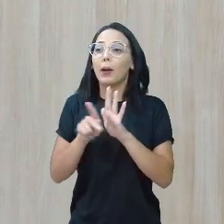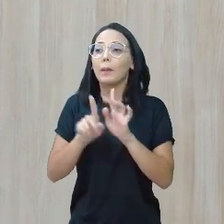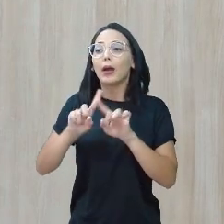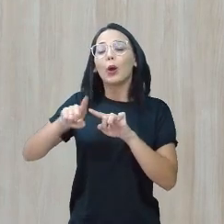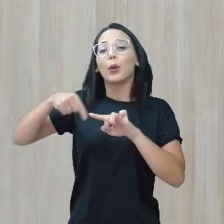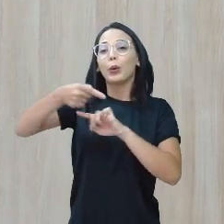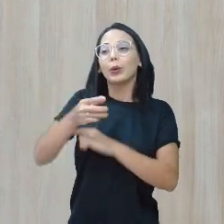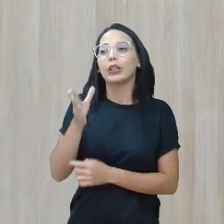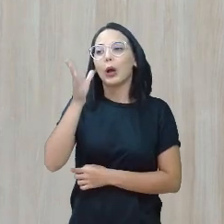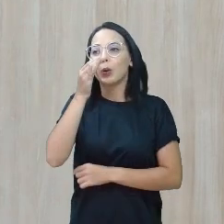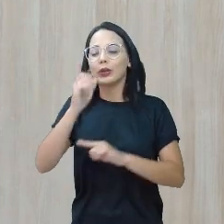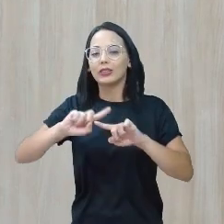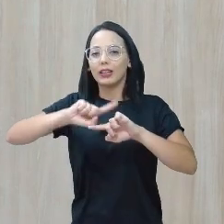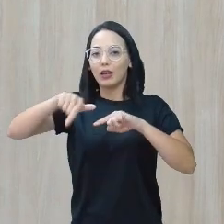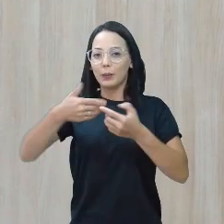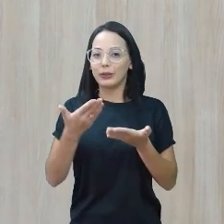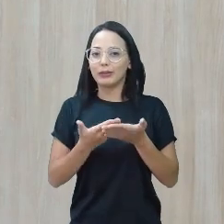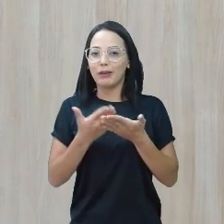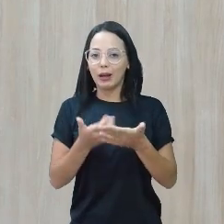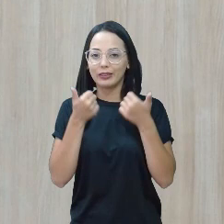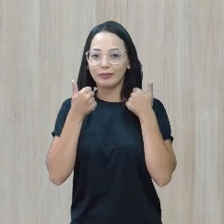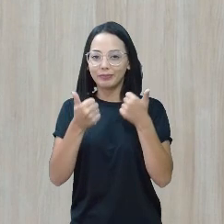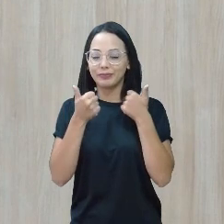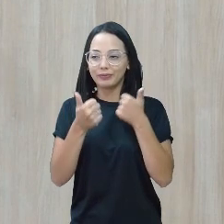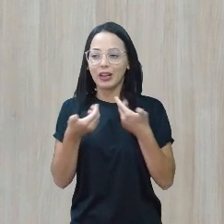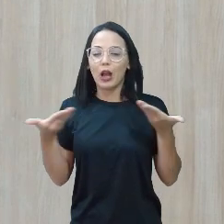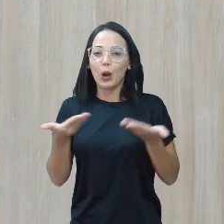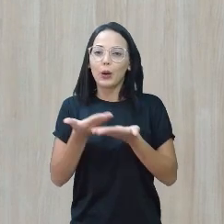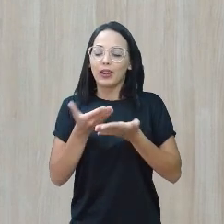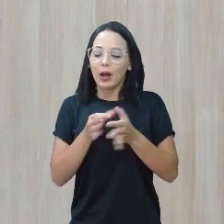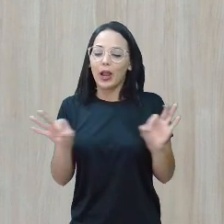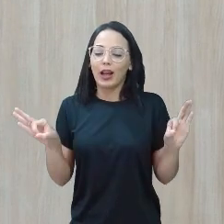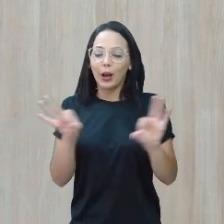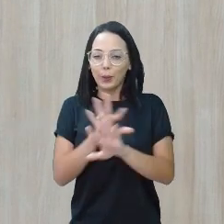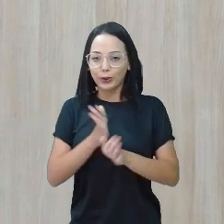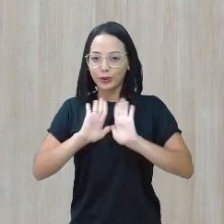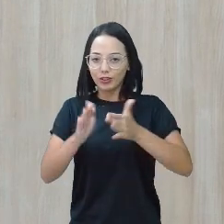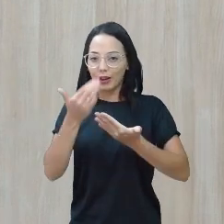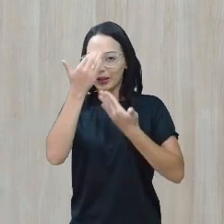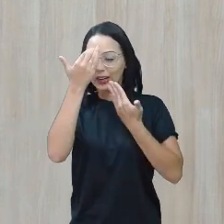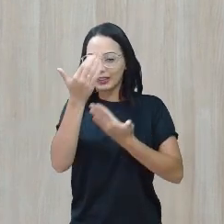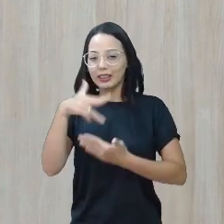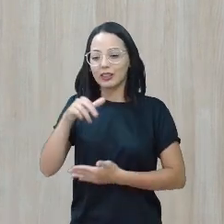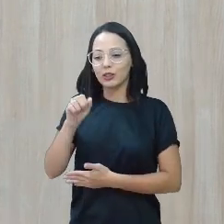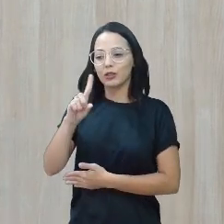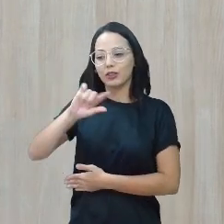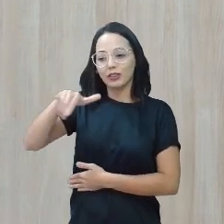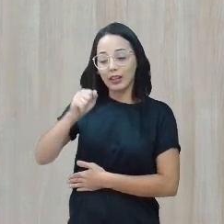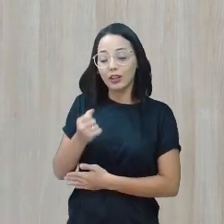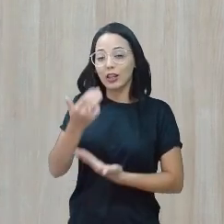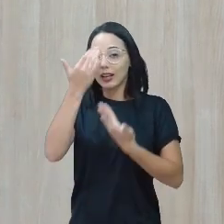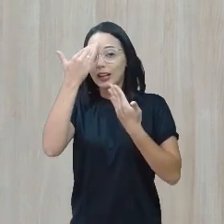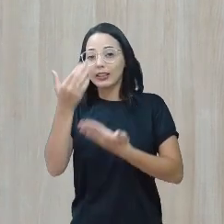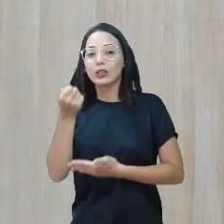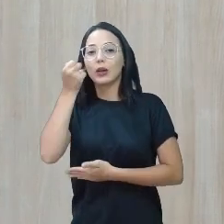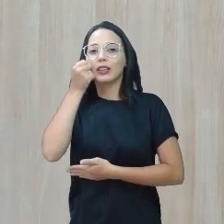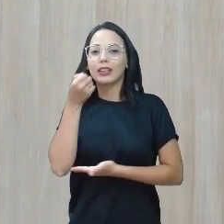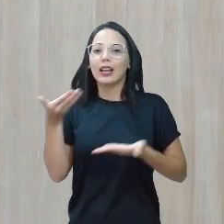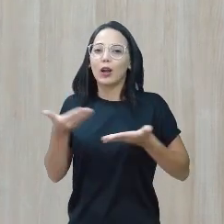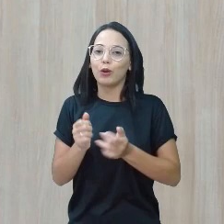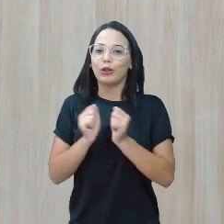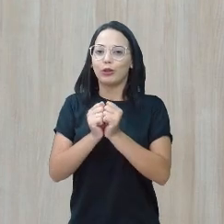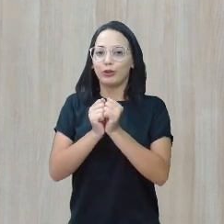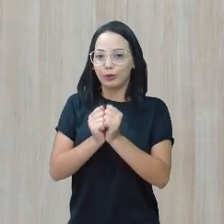outra curiosidade na próxima aula, tá certo, gente? Eu vou ficando por aqui, eu agradeço Nádia, agradeço a Adriele por estar aqui